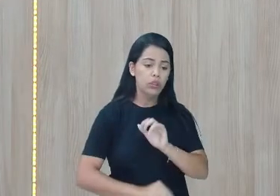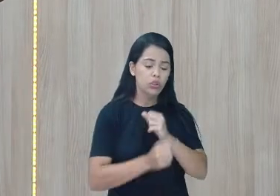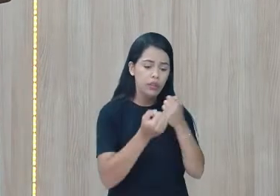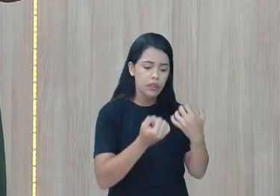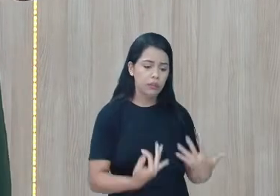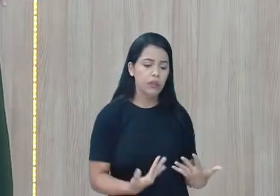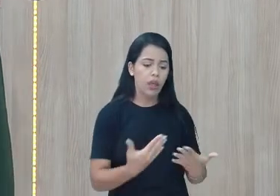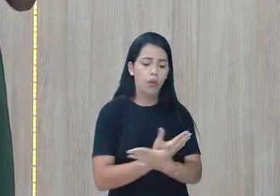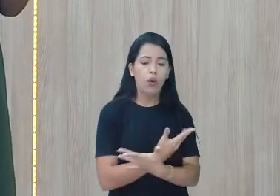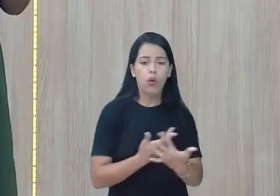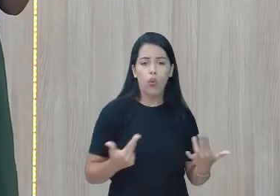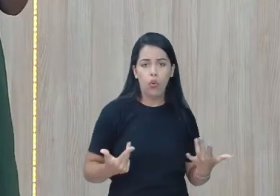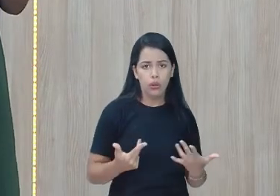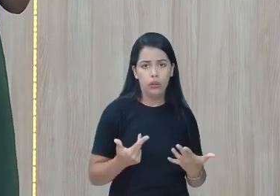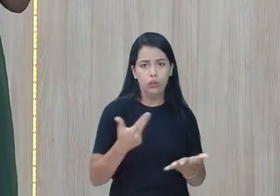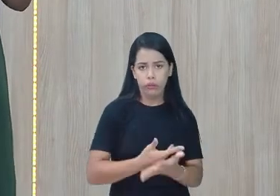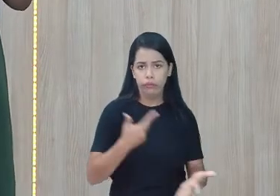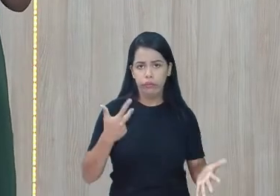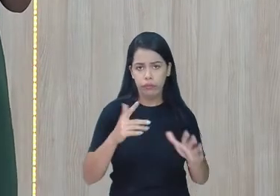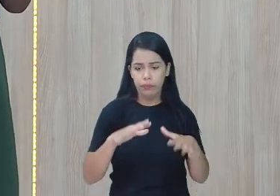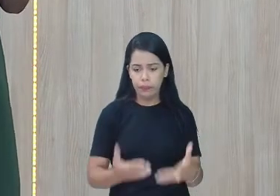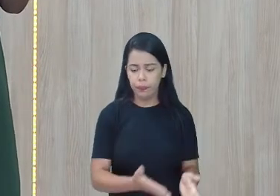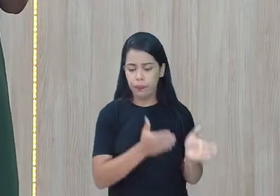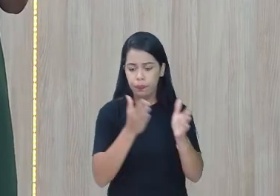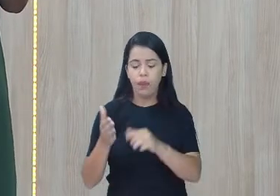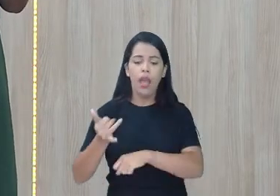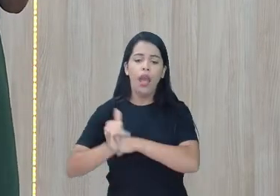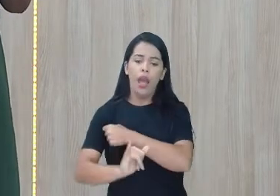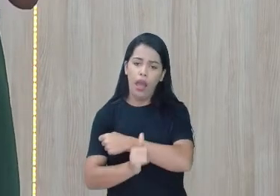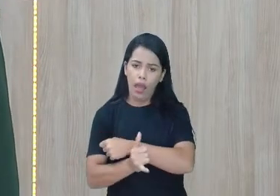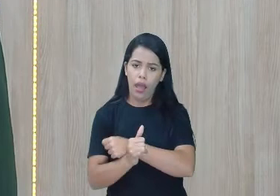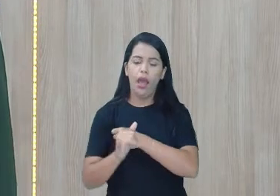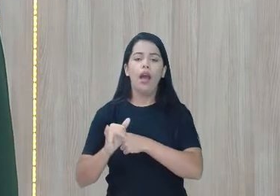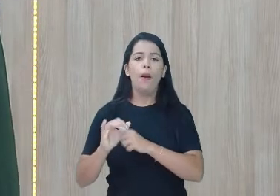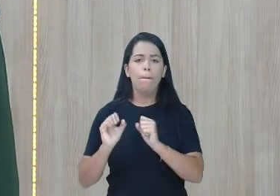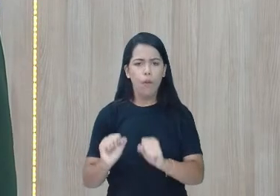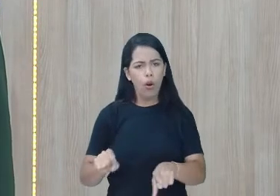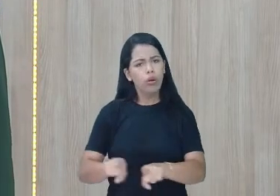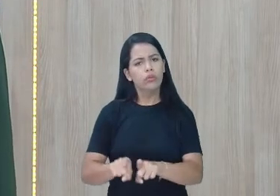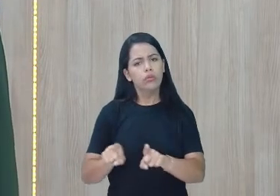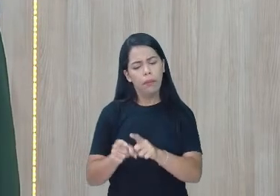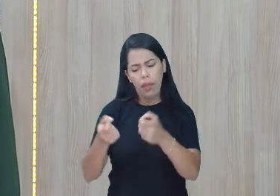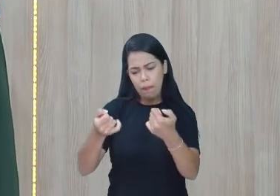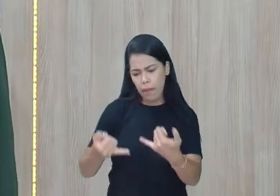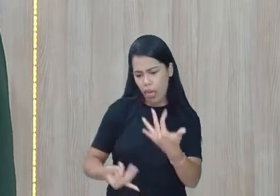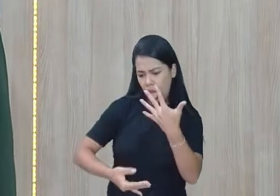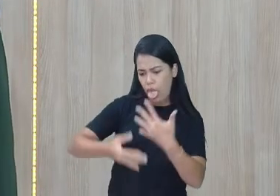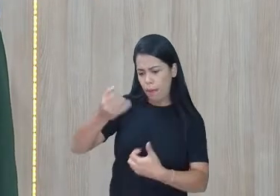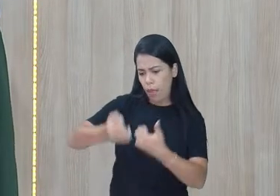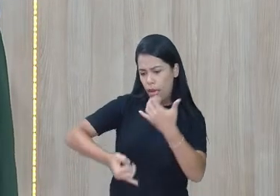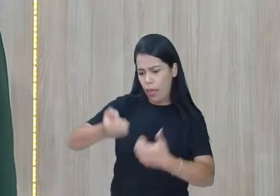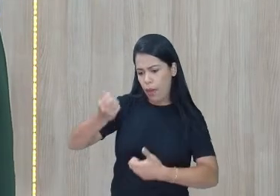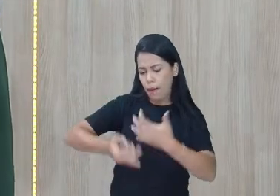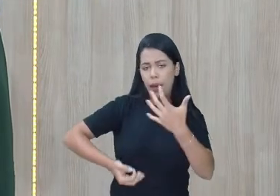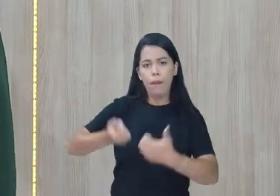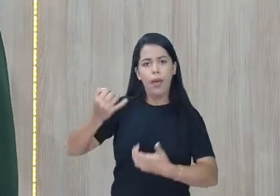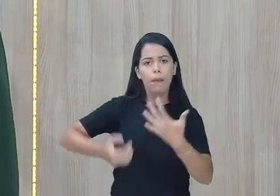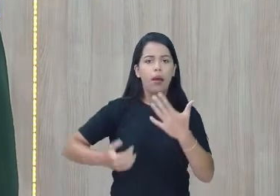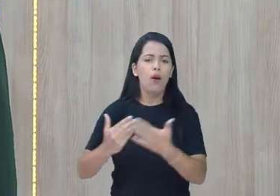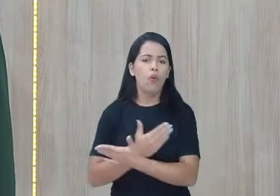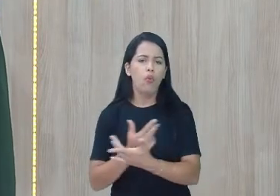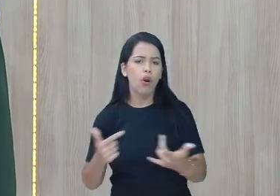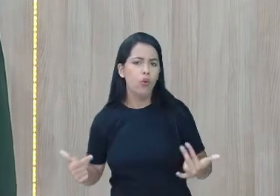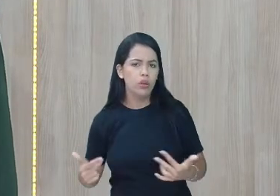determinada situação, né? A crônica, ela pode ser descritiva também, ou seja, descrever um fato, um acontecimento, uma passagem que alguém